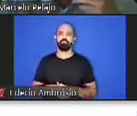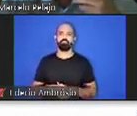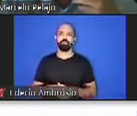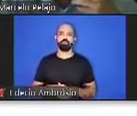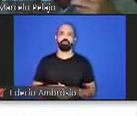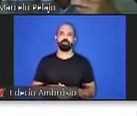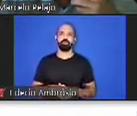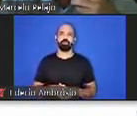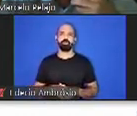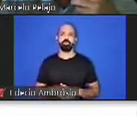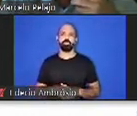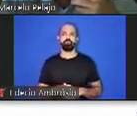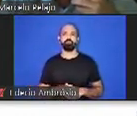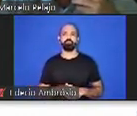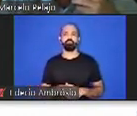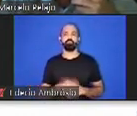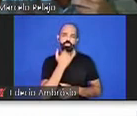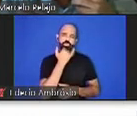Desculpe te interromper.